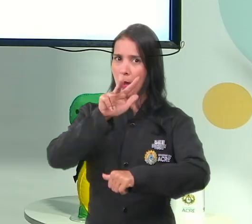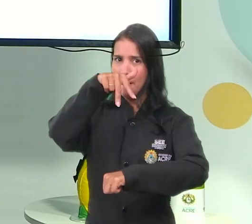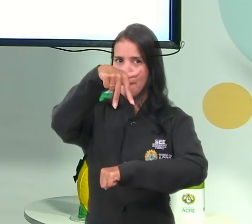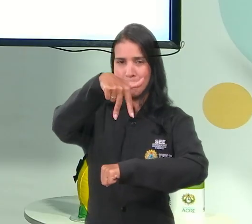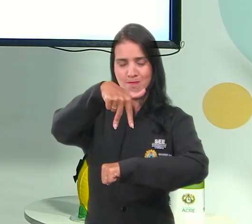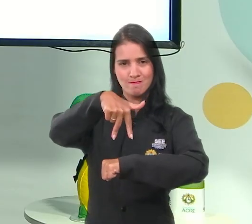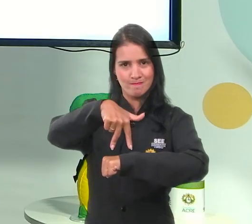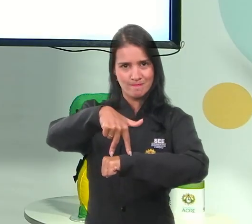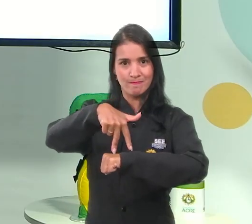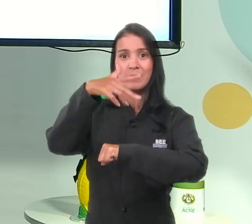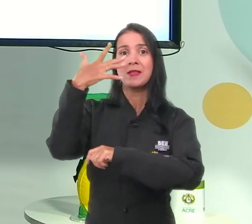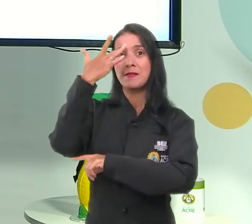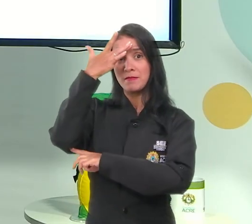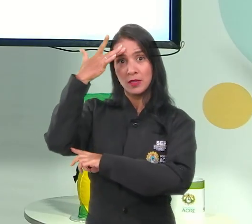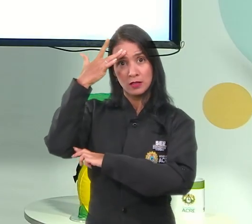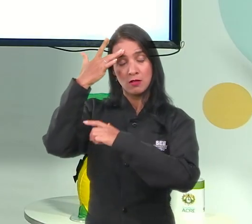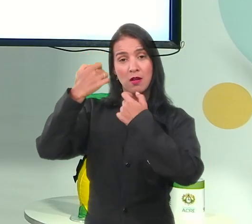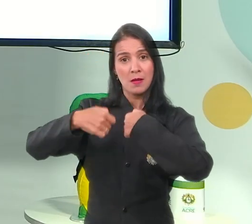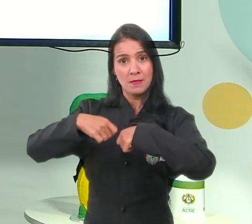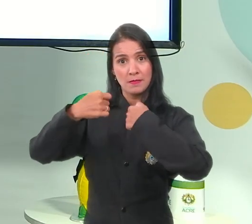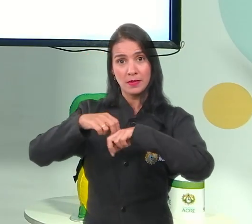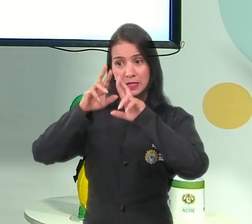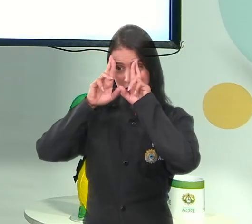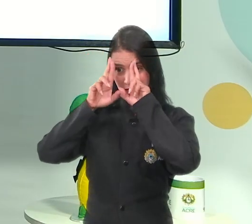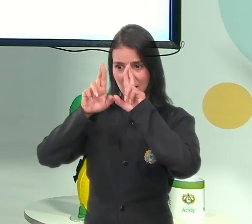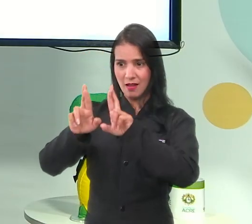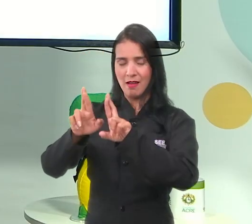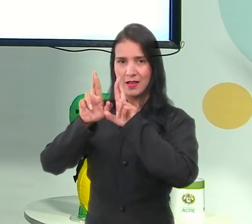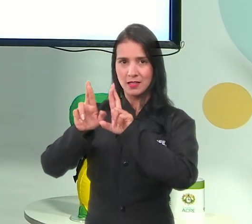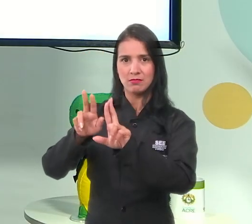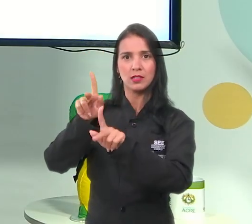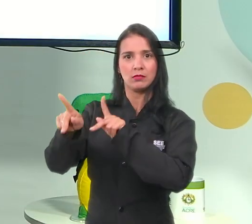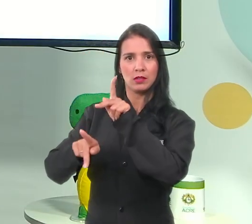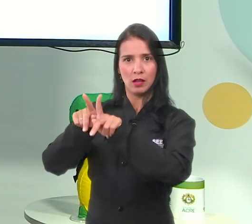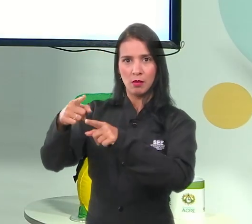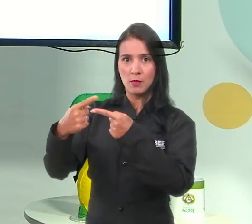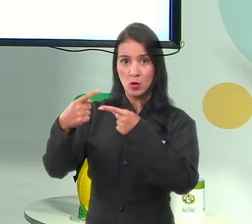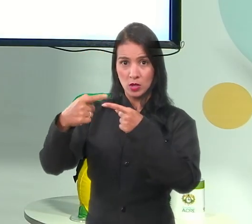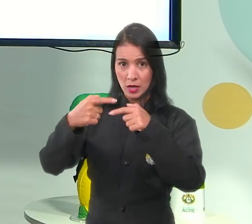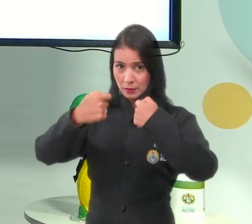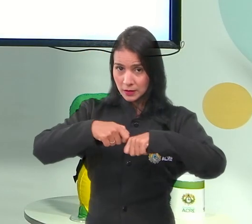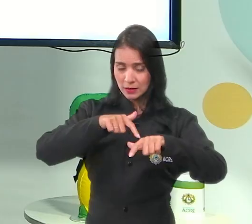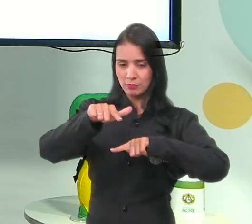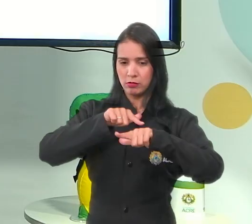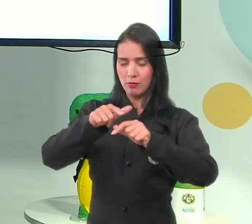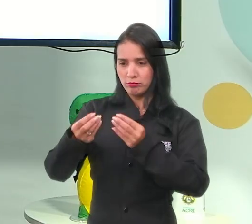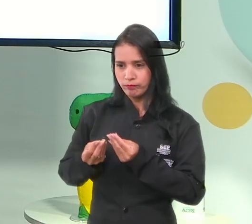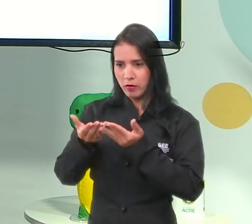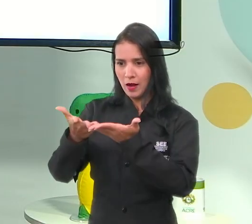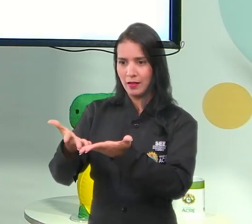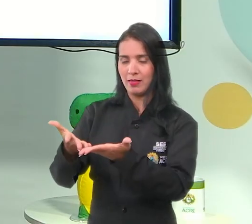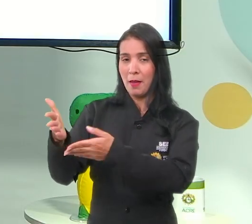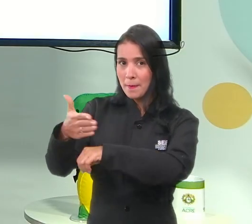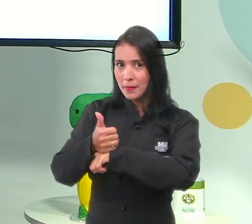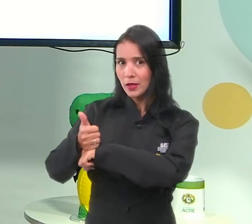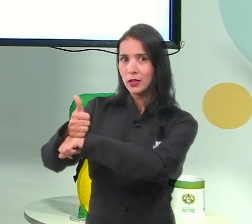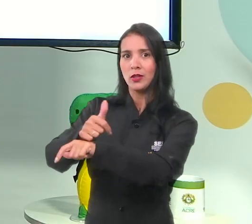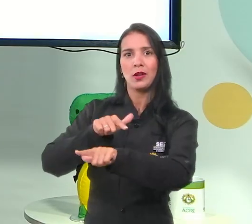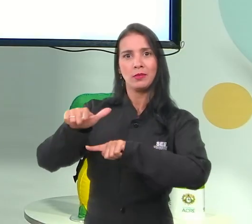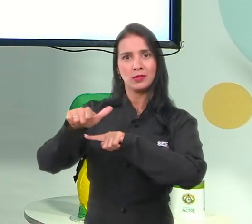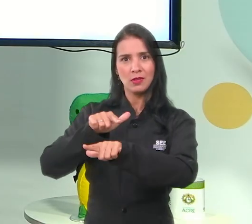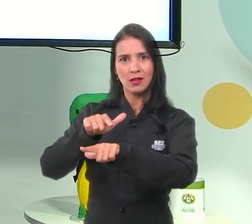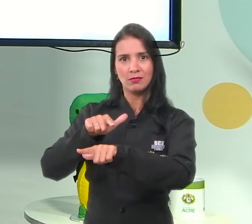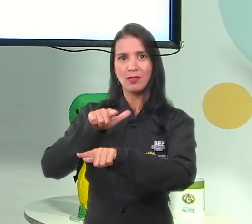cargos eletivos, ele deve viabilizar. A sociedade, o povo, manifesta a necessidade e